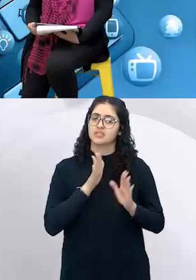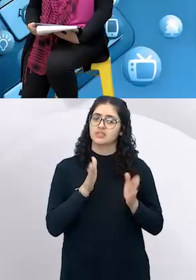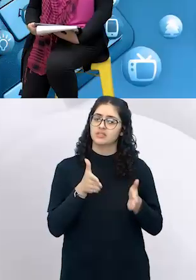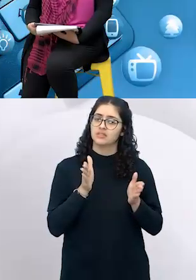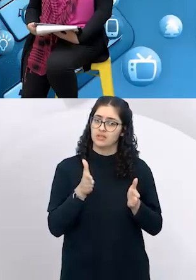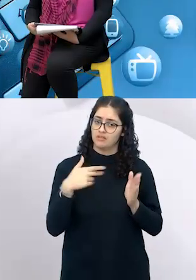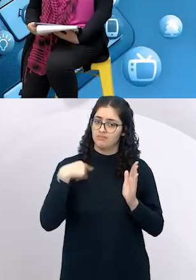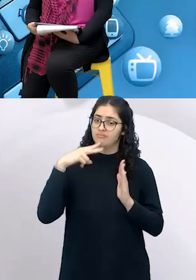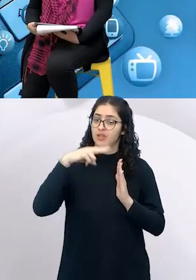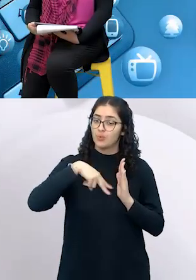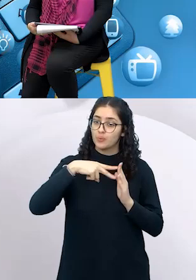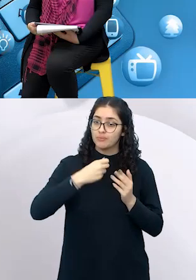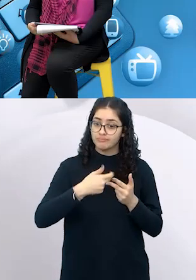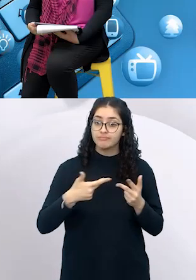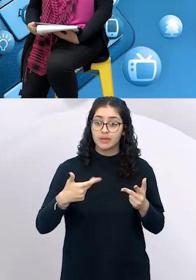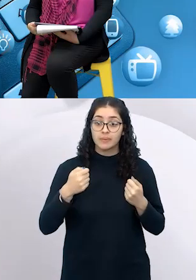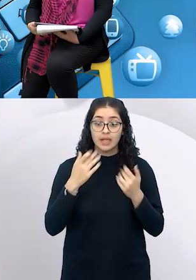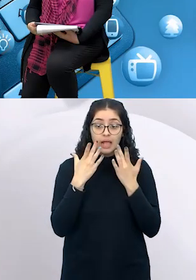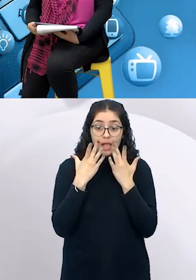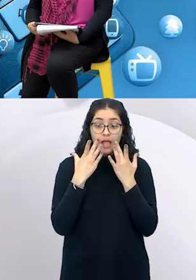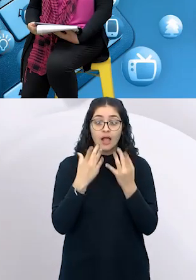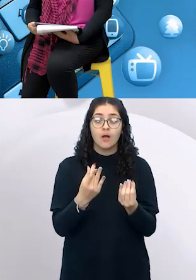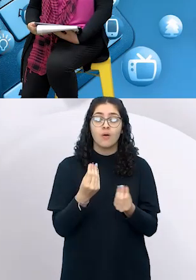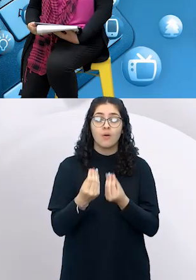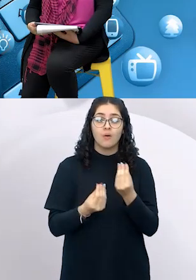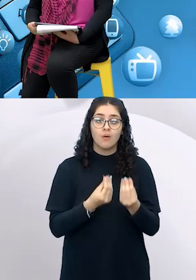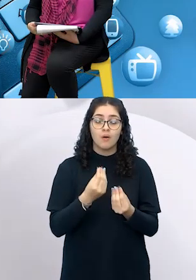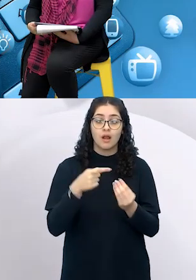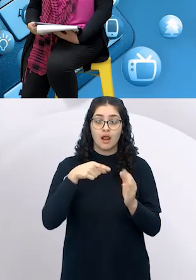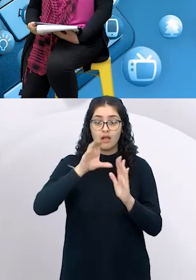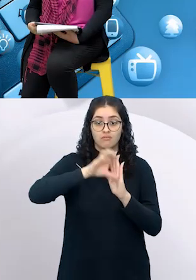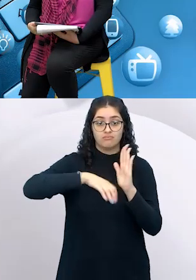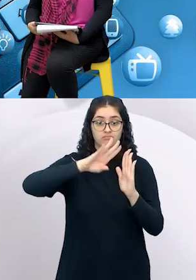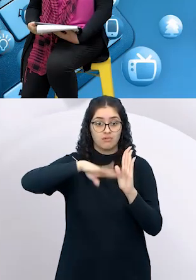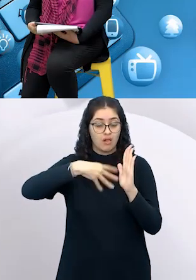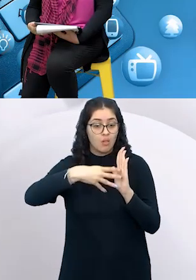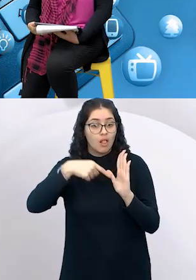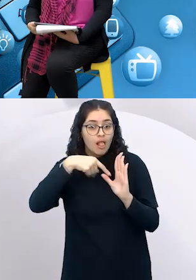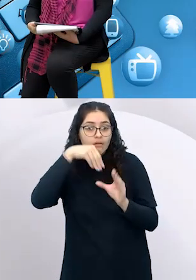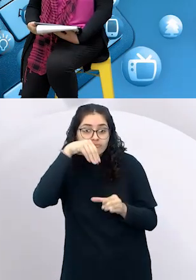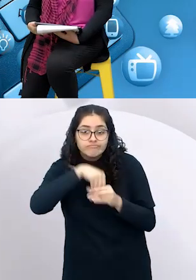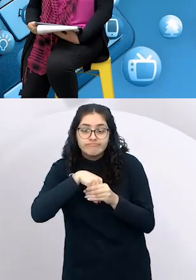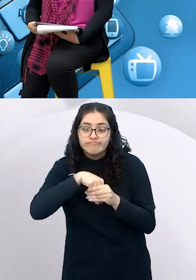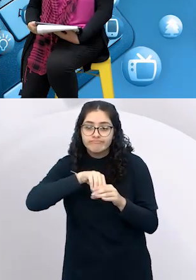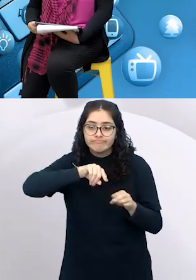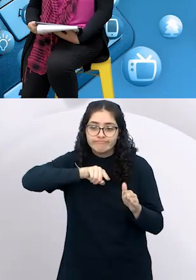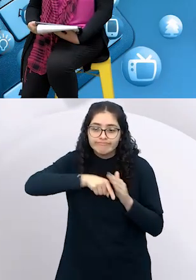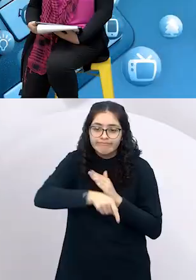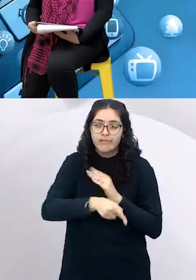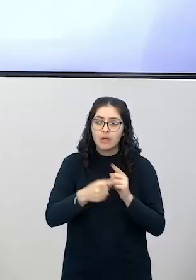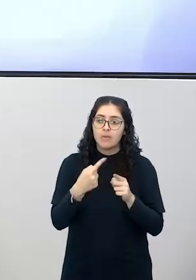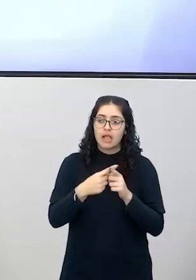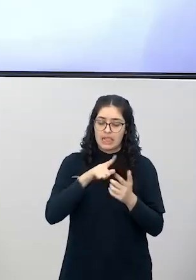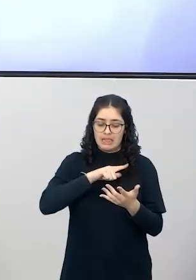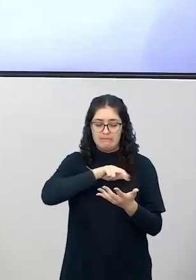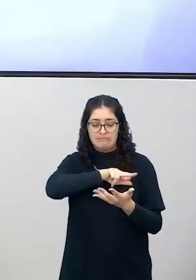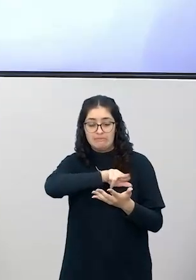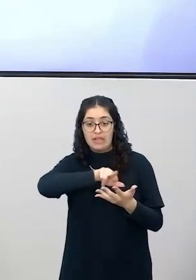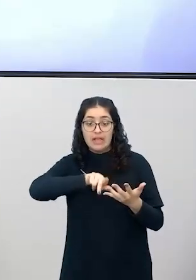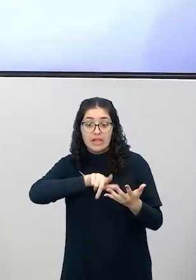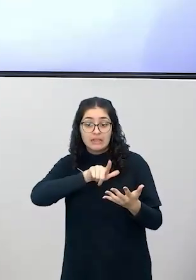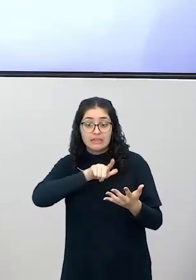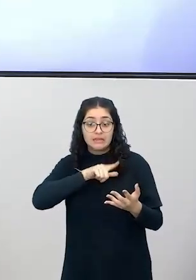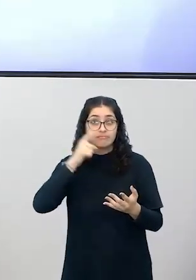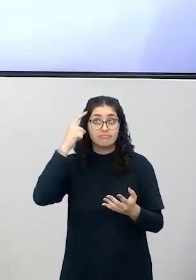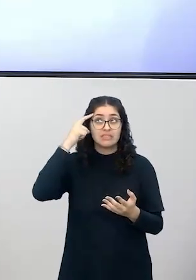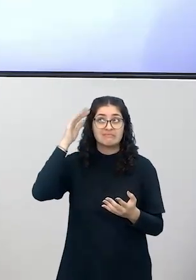fez a leitura, a gente precisa ficar atento com o interior do currículo. Né? São questões que estão ali, né, e